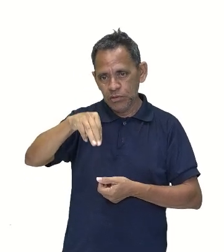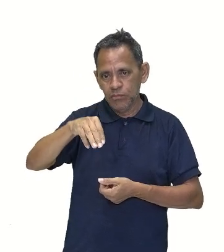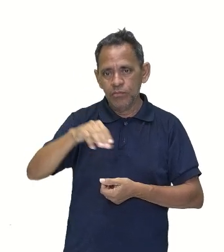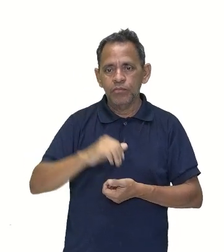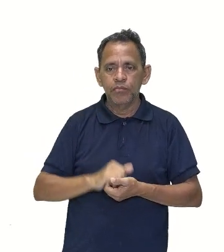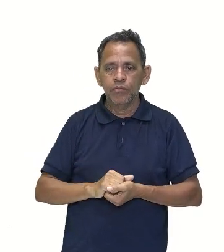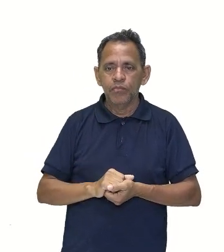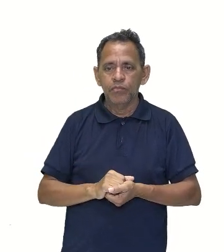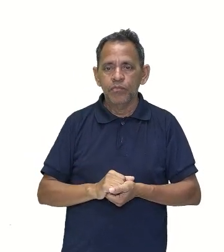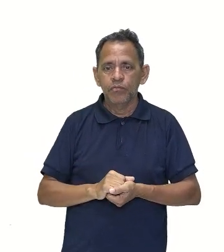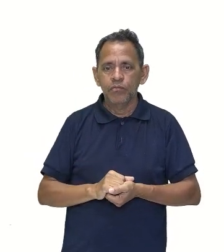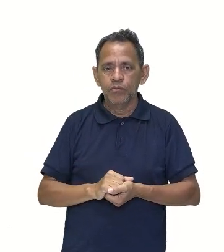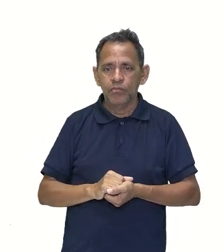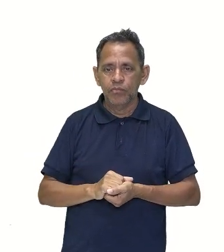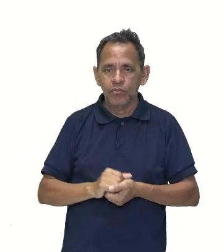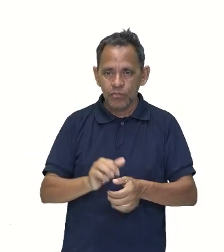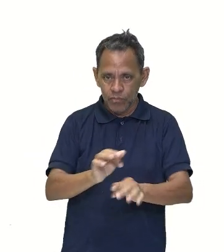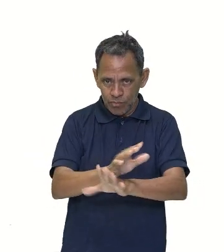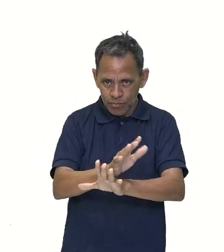centímetros. Pronto.